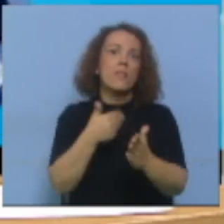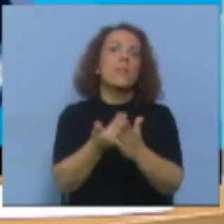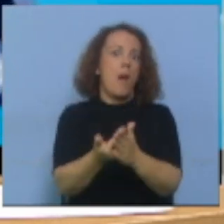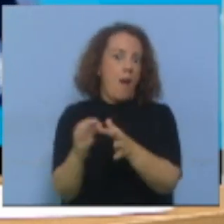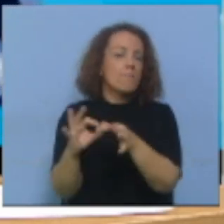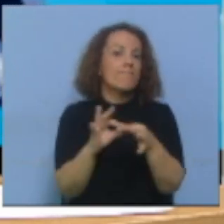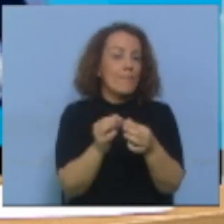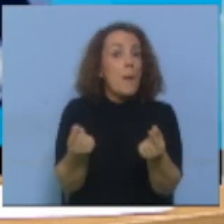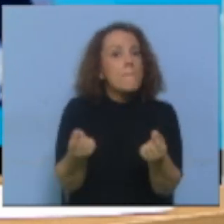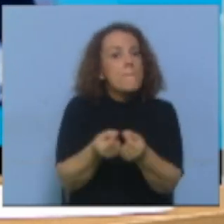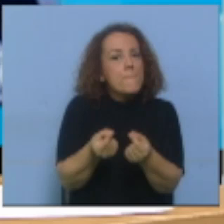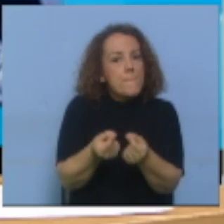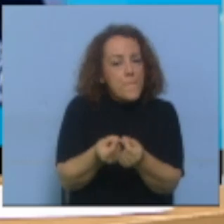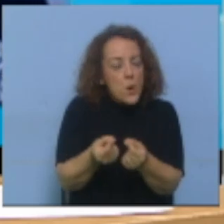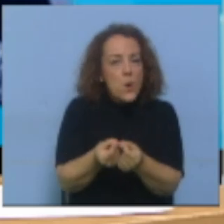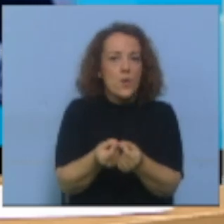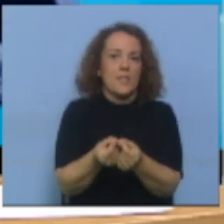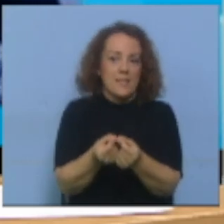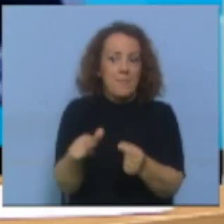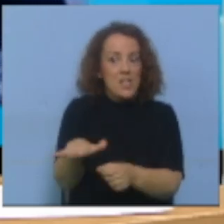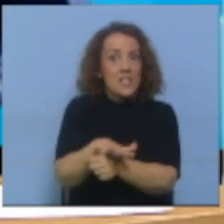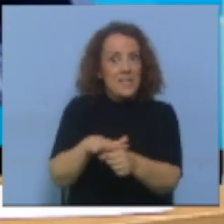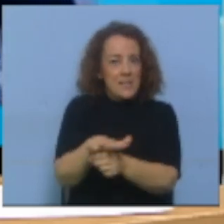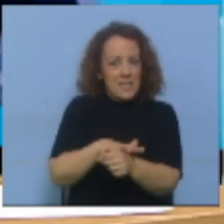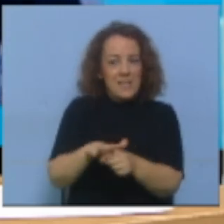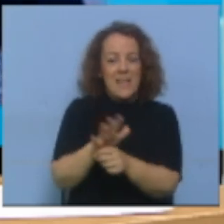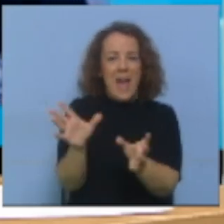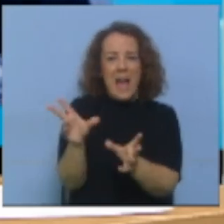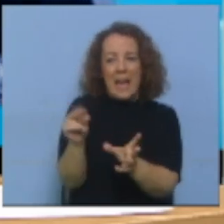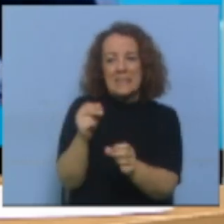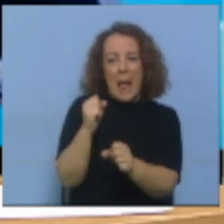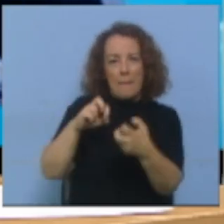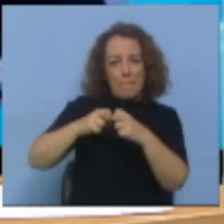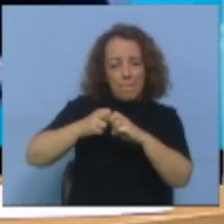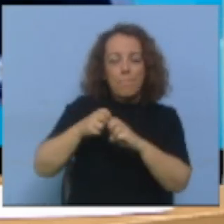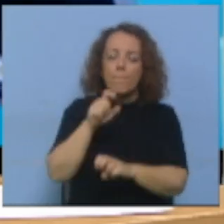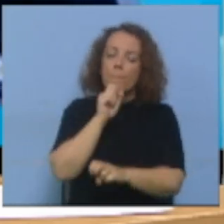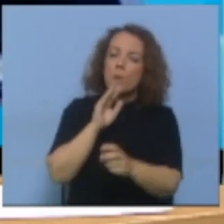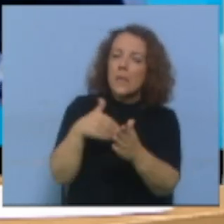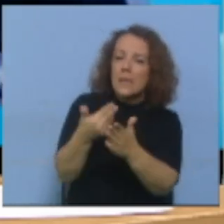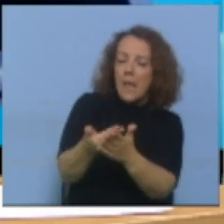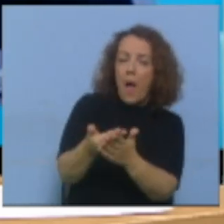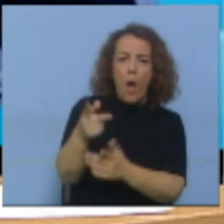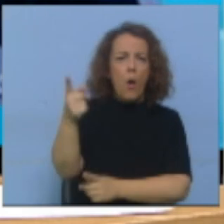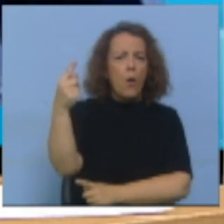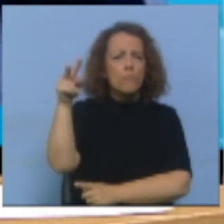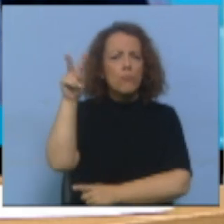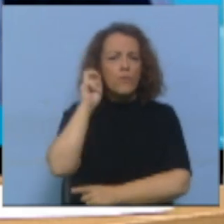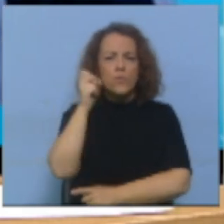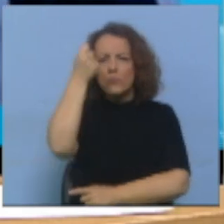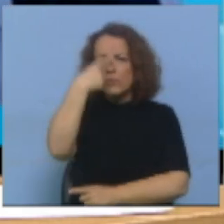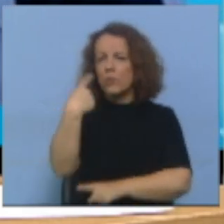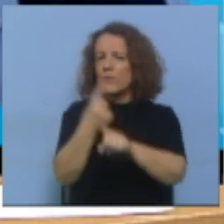estratégia para fazermos face mesmo para estes casais menos funcionais. Eu tenho ouvido histórias extraordinárias sobre